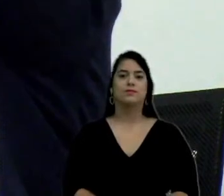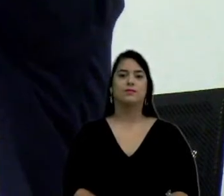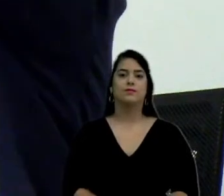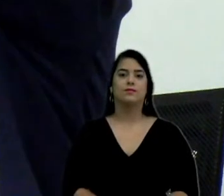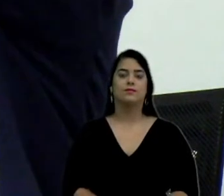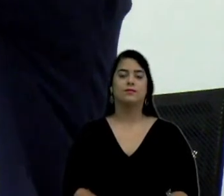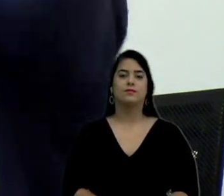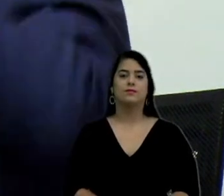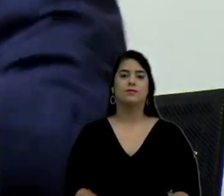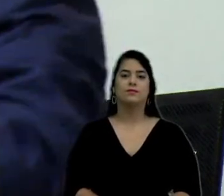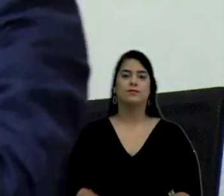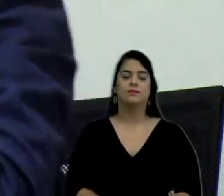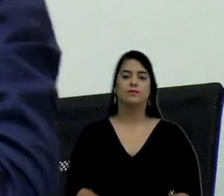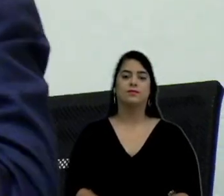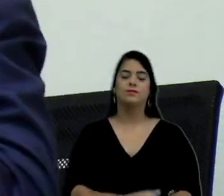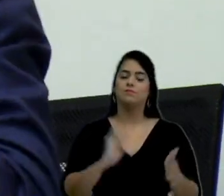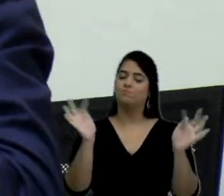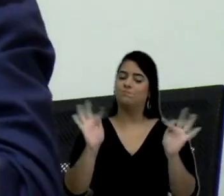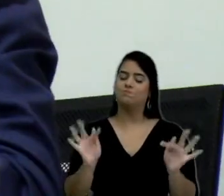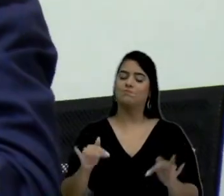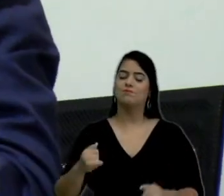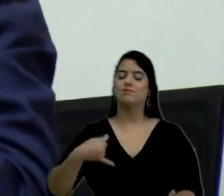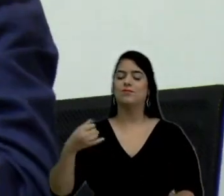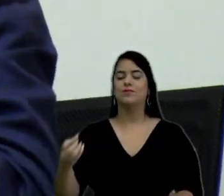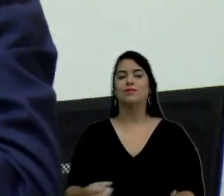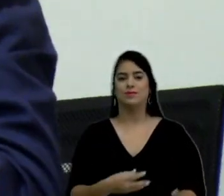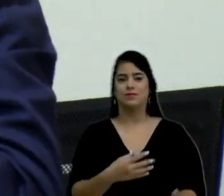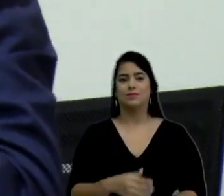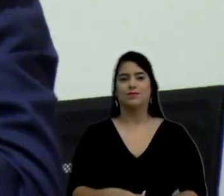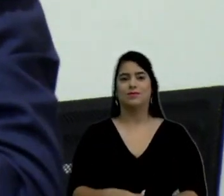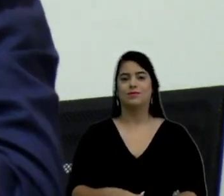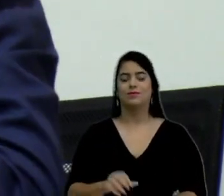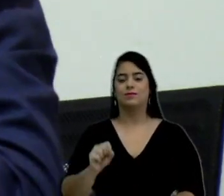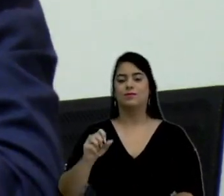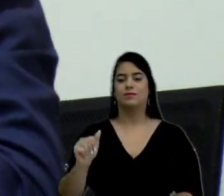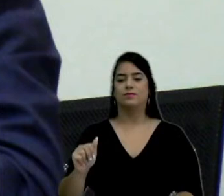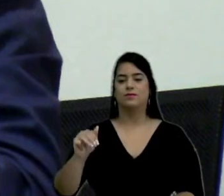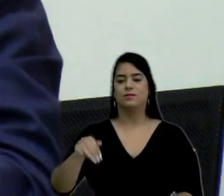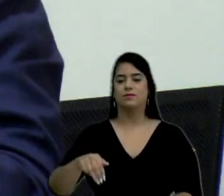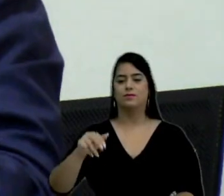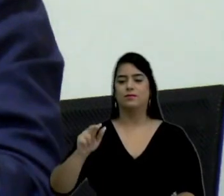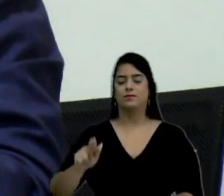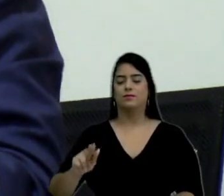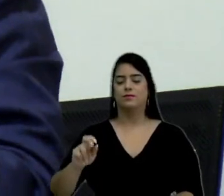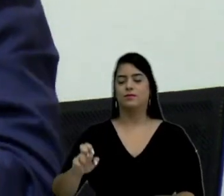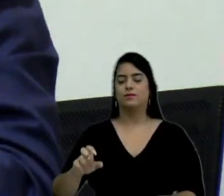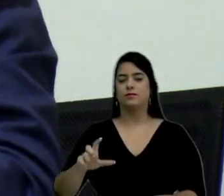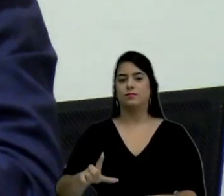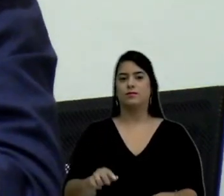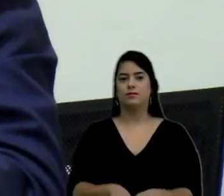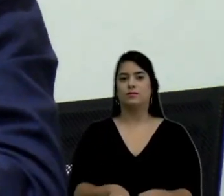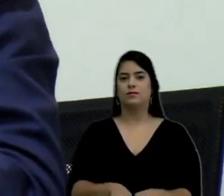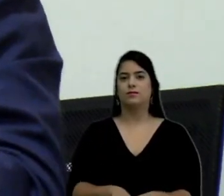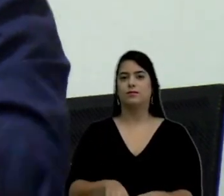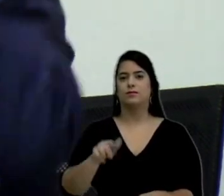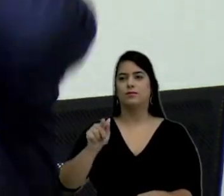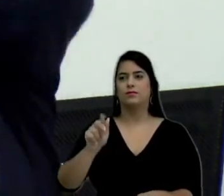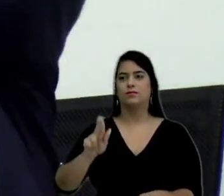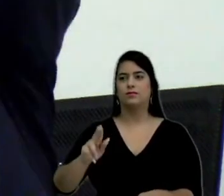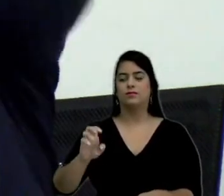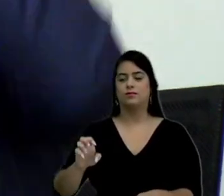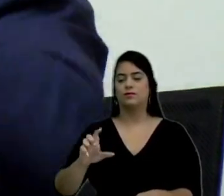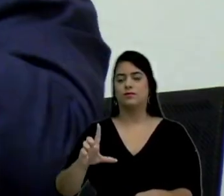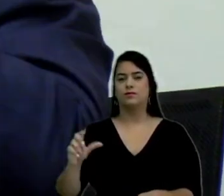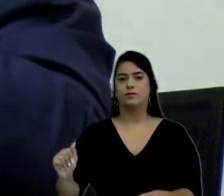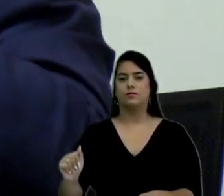aí eu quero desejar Feliz Aniversário a Samuel barra e ao nosso amigo guela um domingo e outro